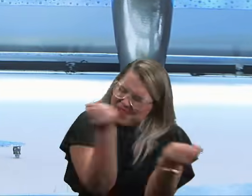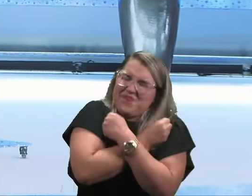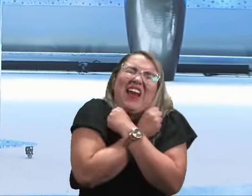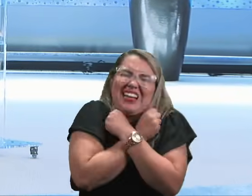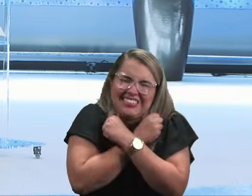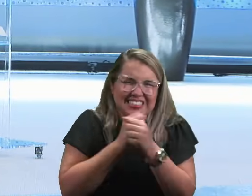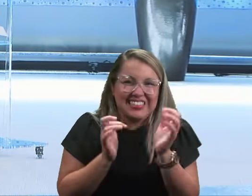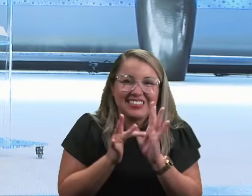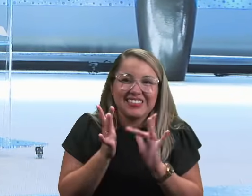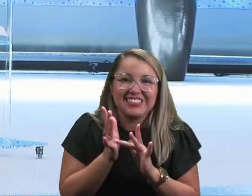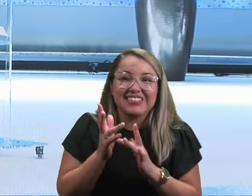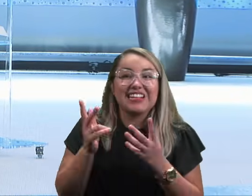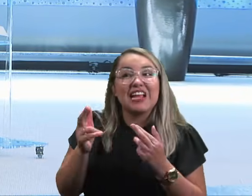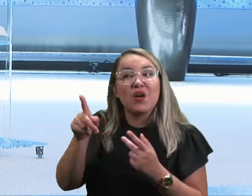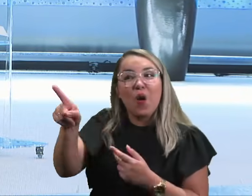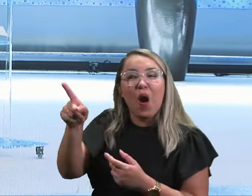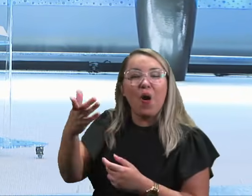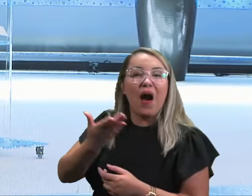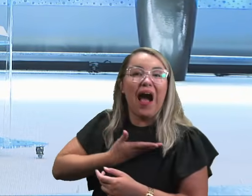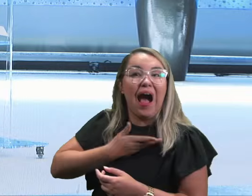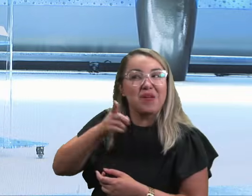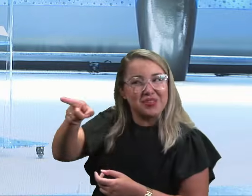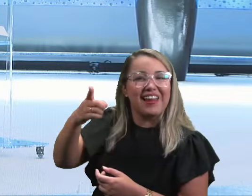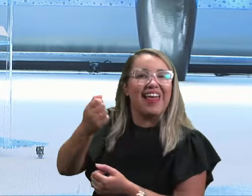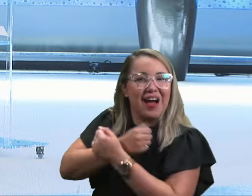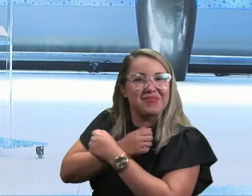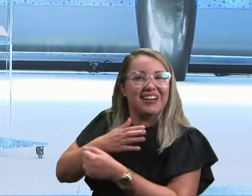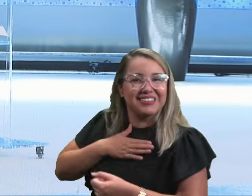igual o alemão beija a gente ali.